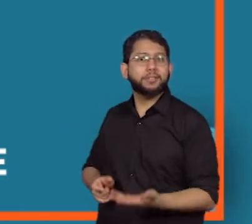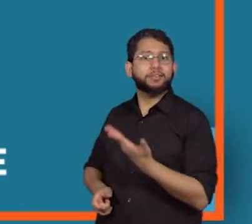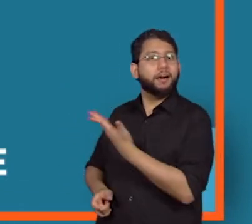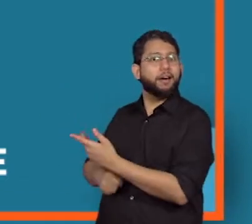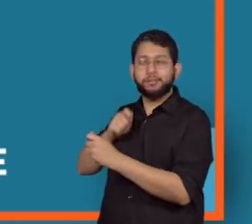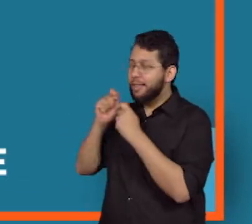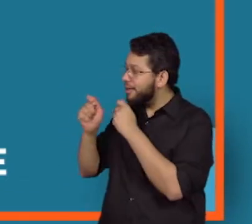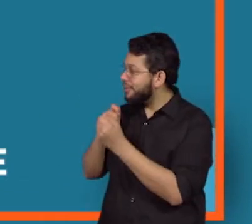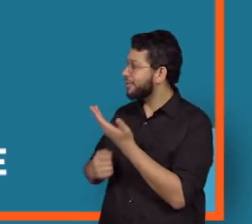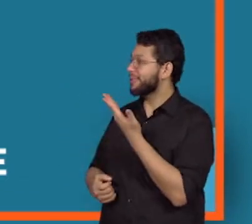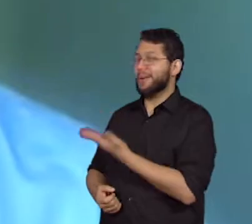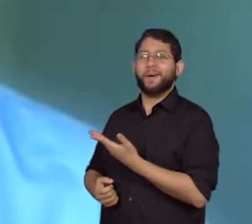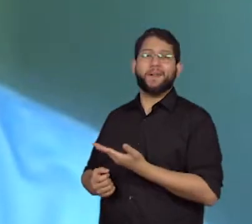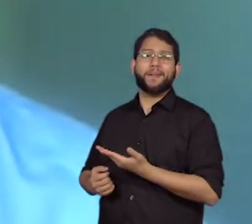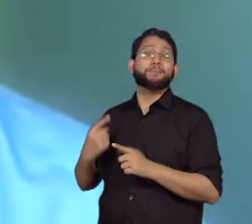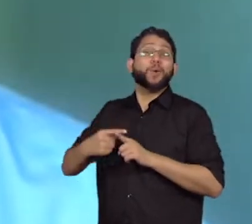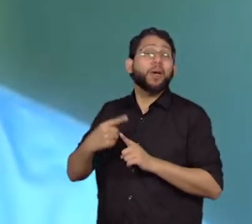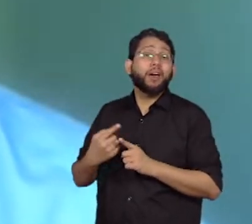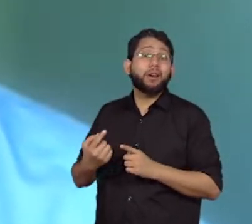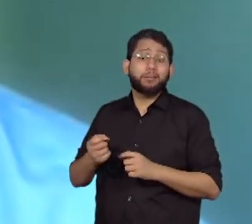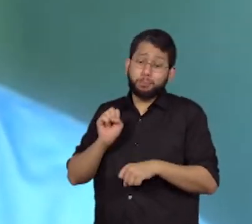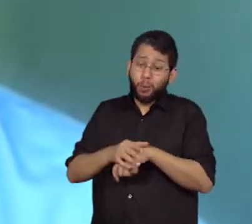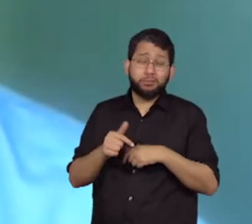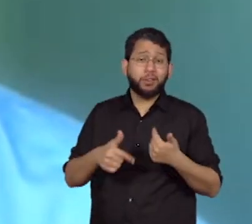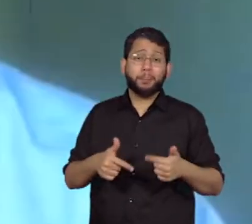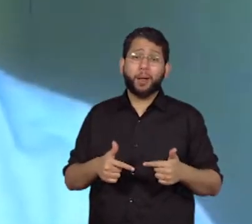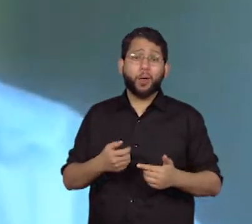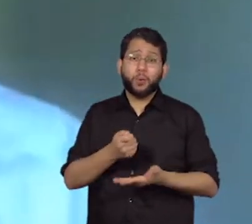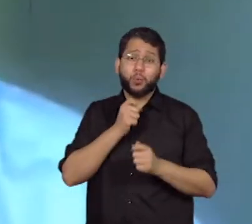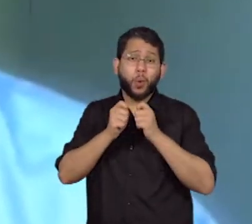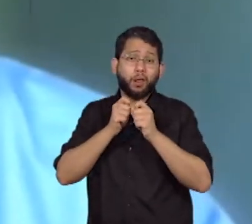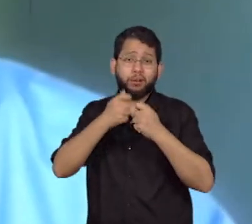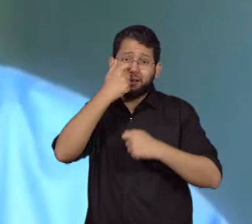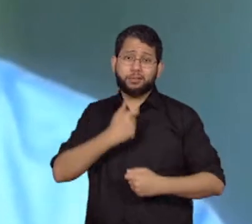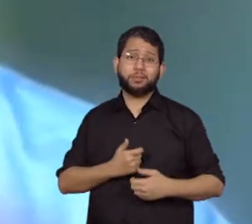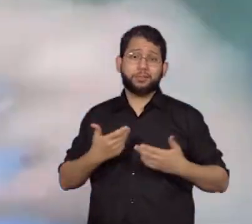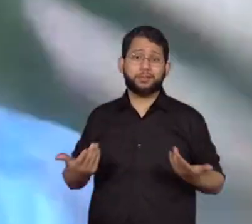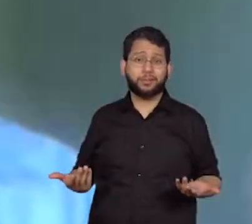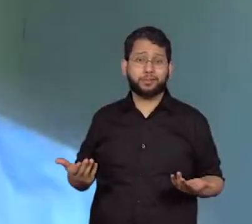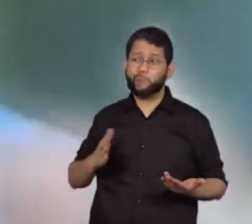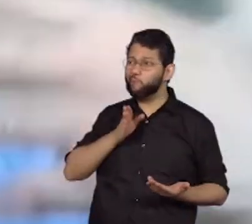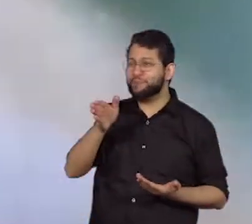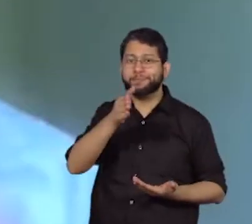eu consegui isso graças ao jornalismo. Respectivamente, fotos de Havashi junto a Clint